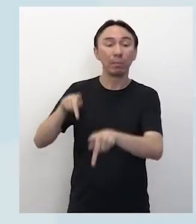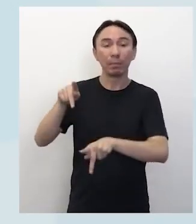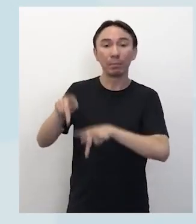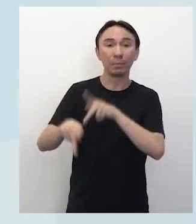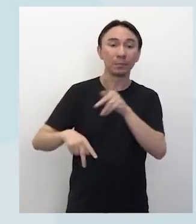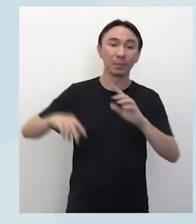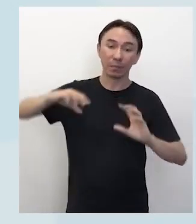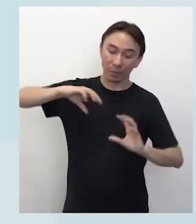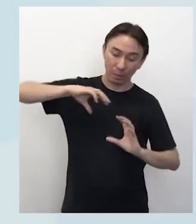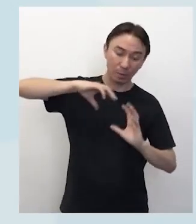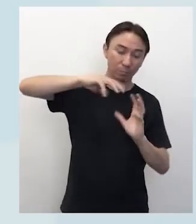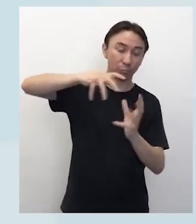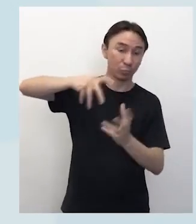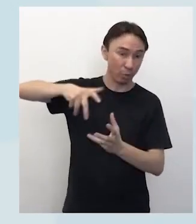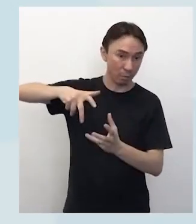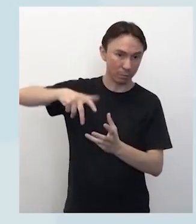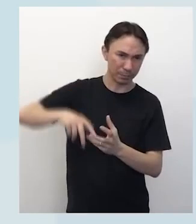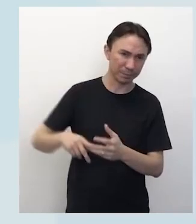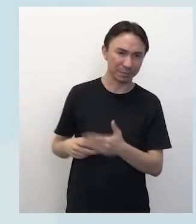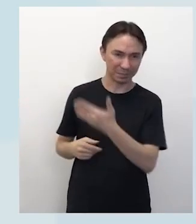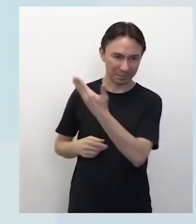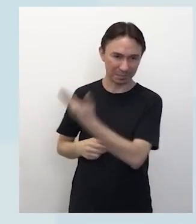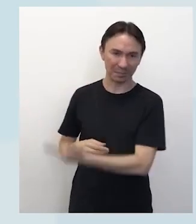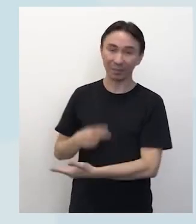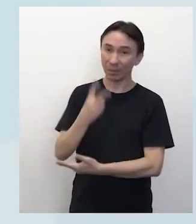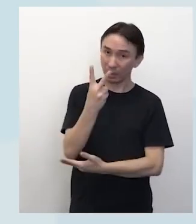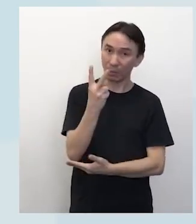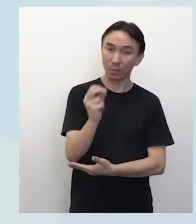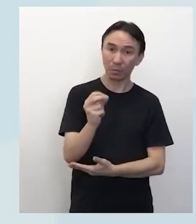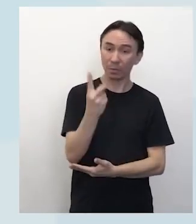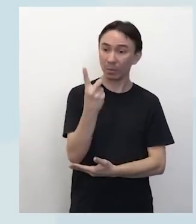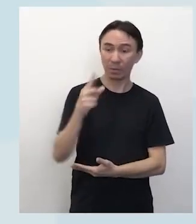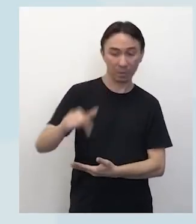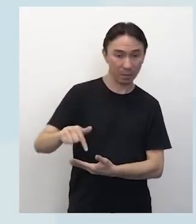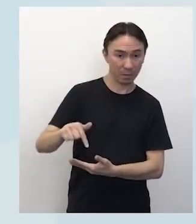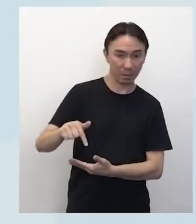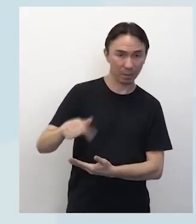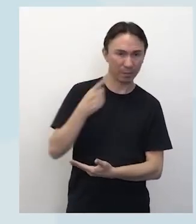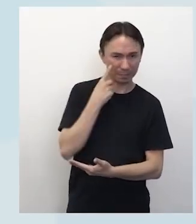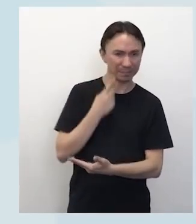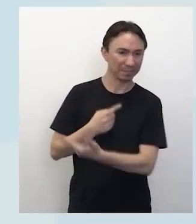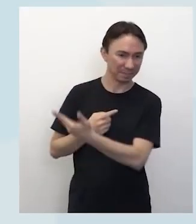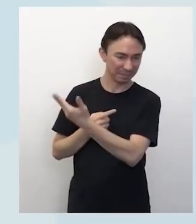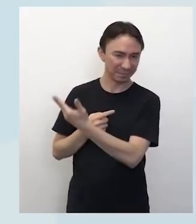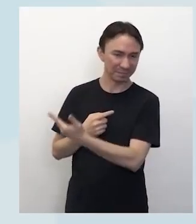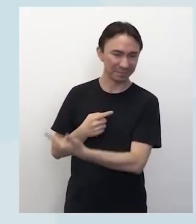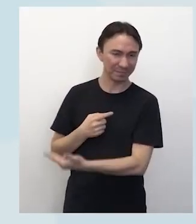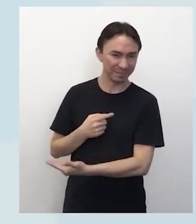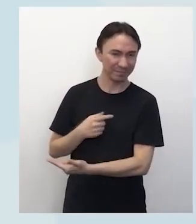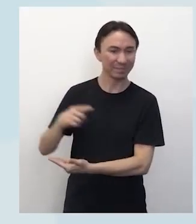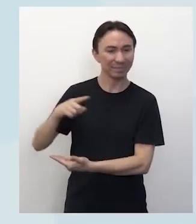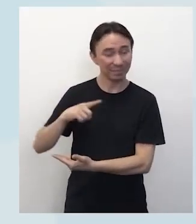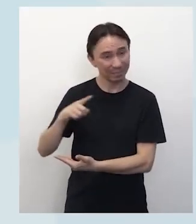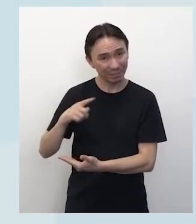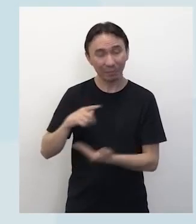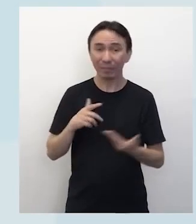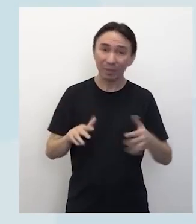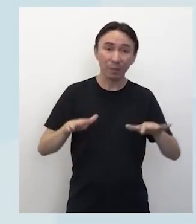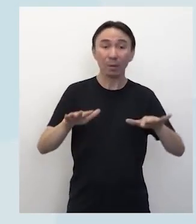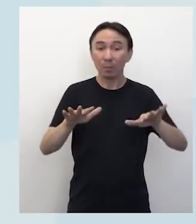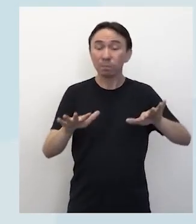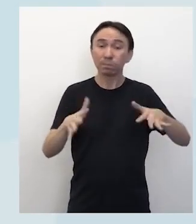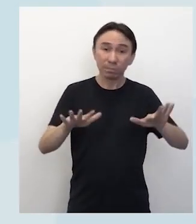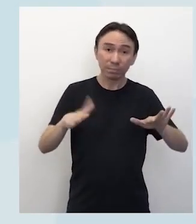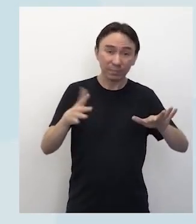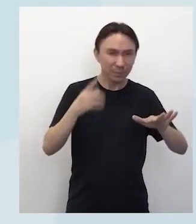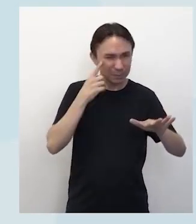2017, aí a gente acompanha na legenda, que é importante sempre, né, ter essa questão da legenda, aí a estimativa da população de